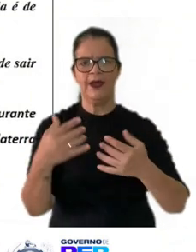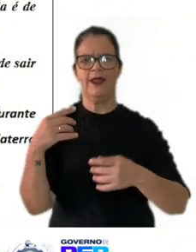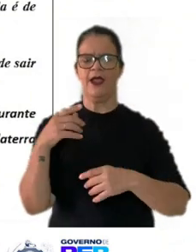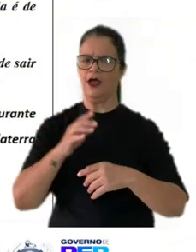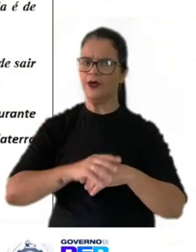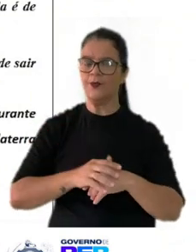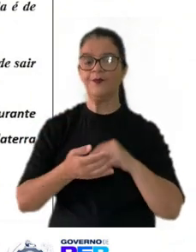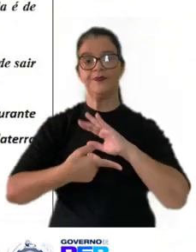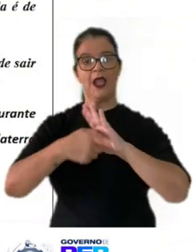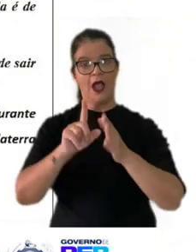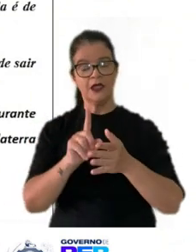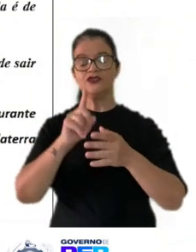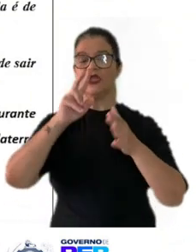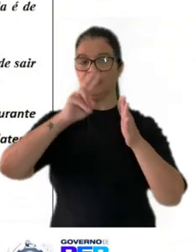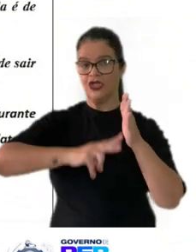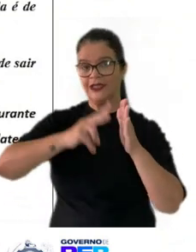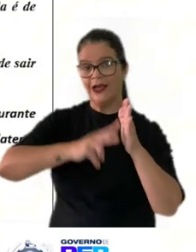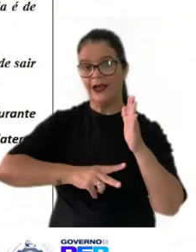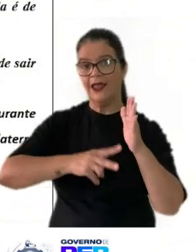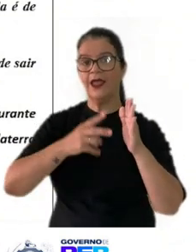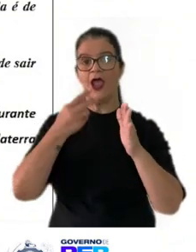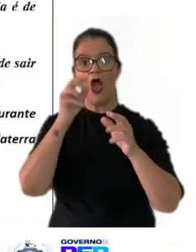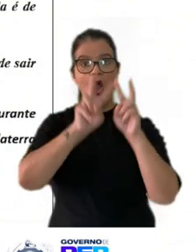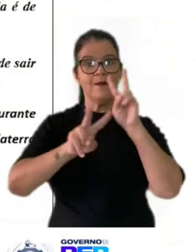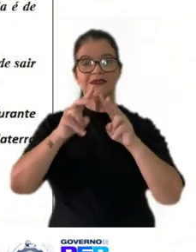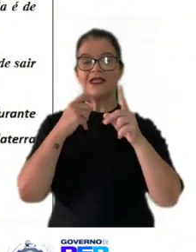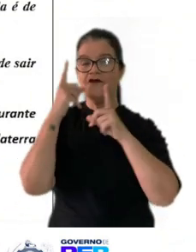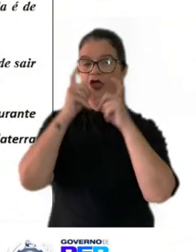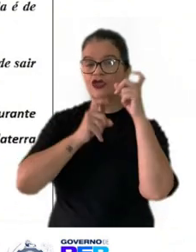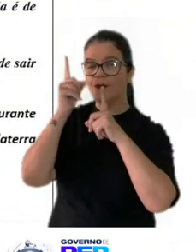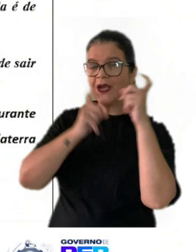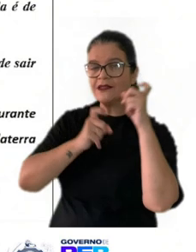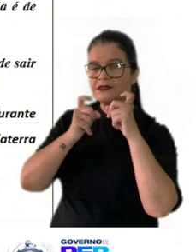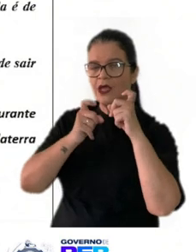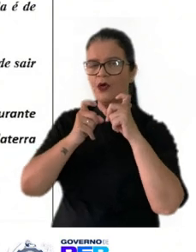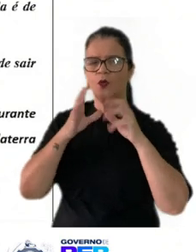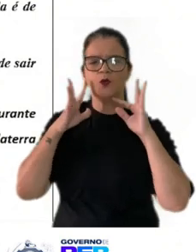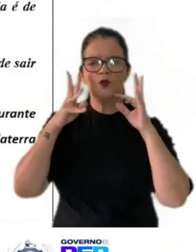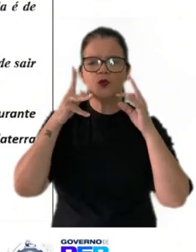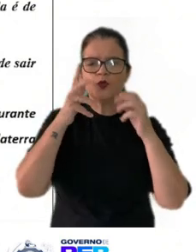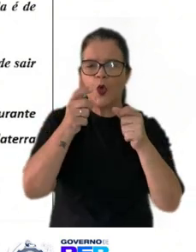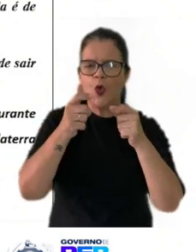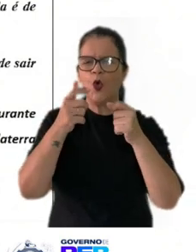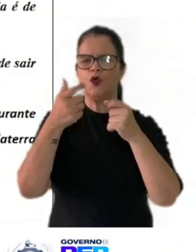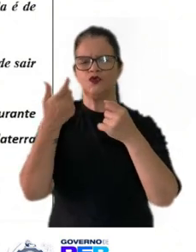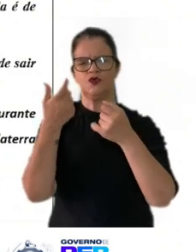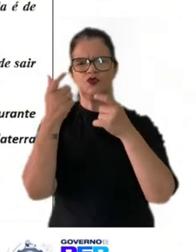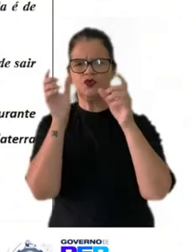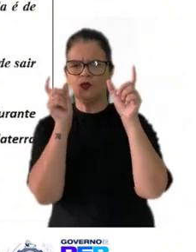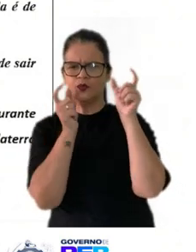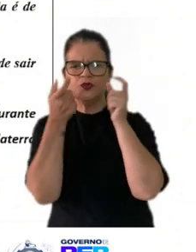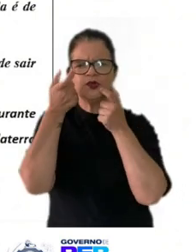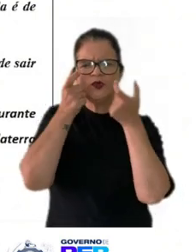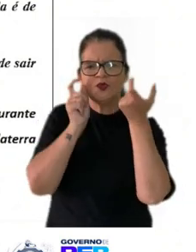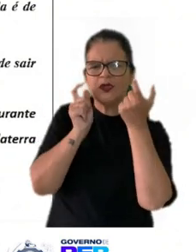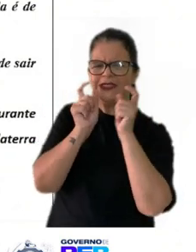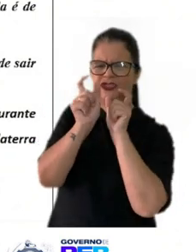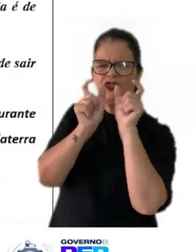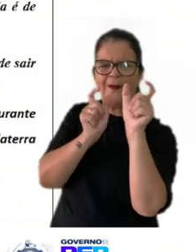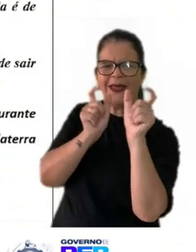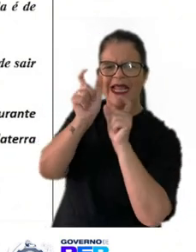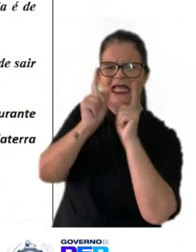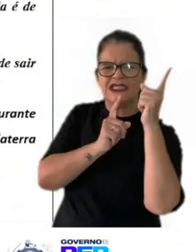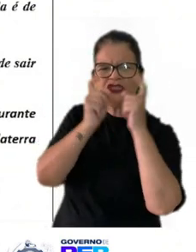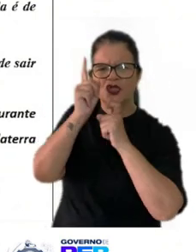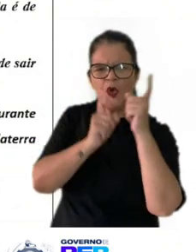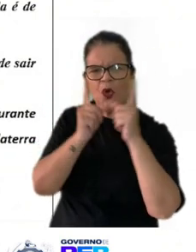da gente ler a fala observa a expressão dele todos esses traços todas essas expressões que ele está fazendo aqui